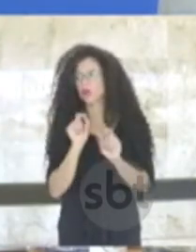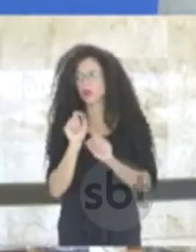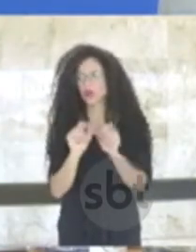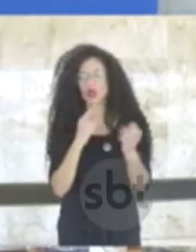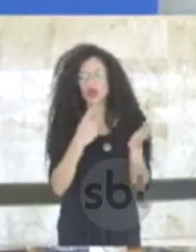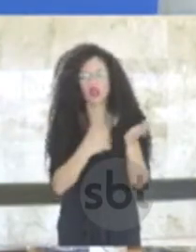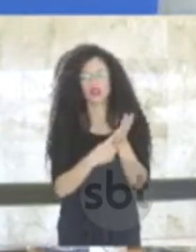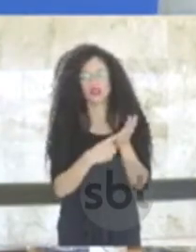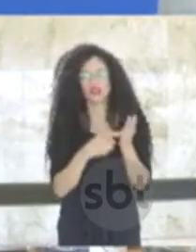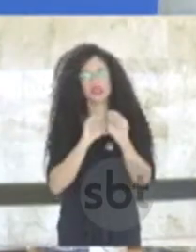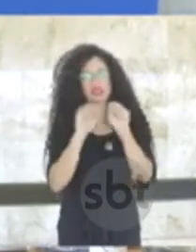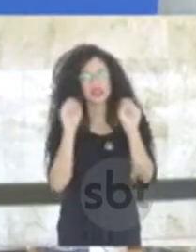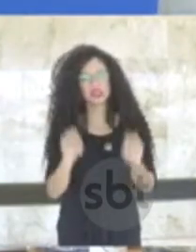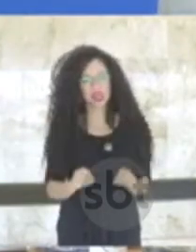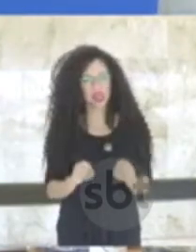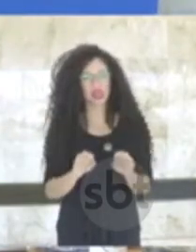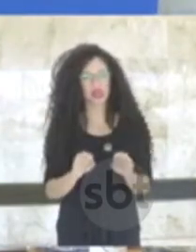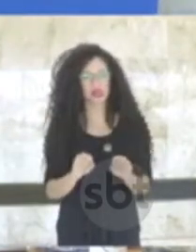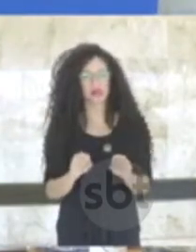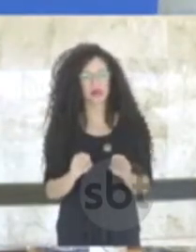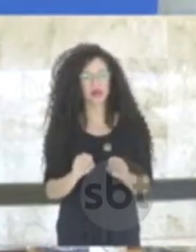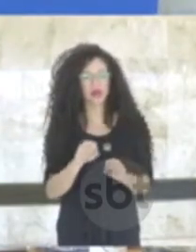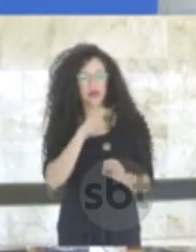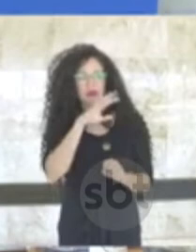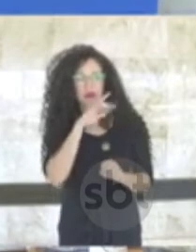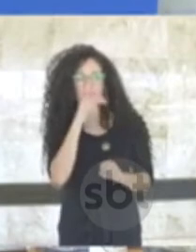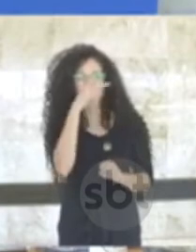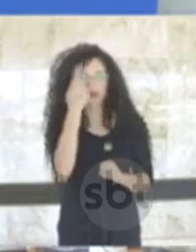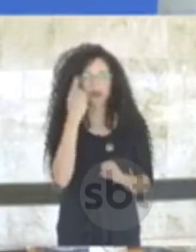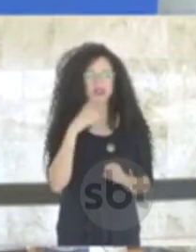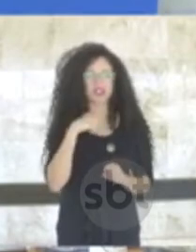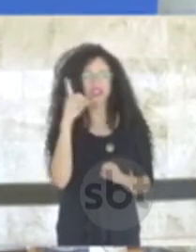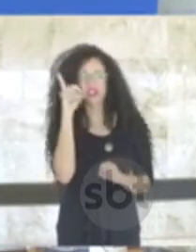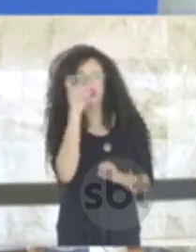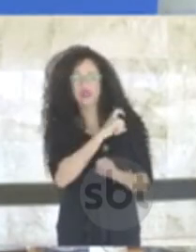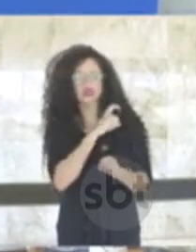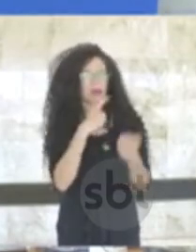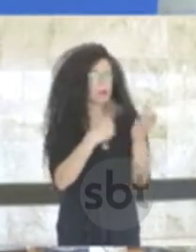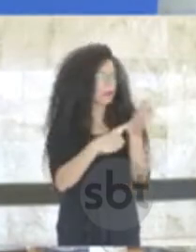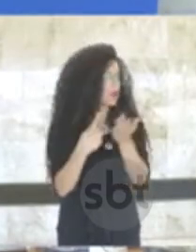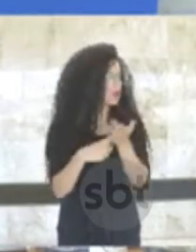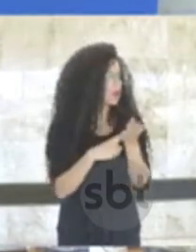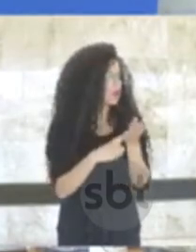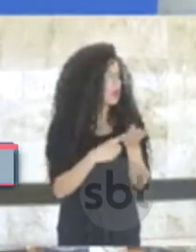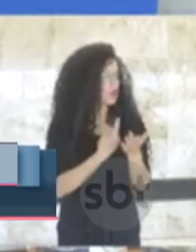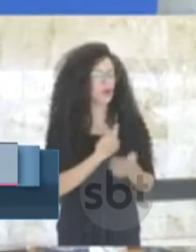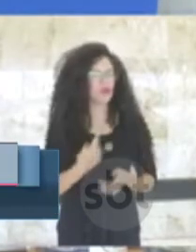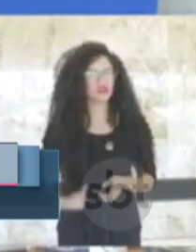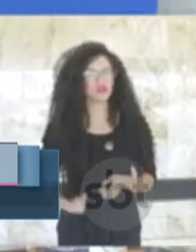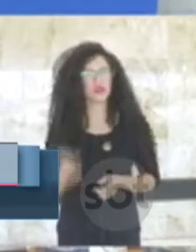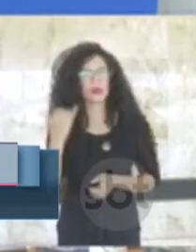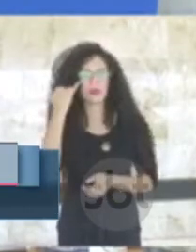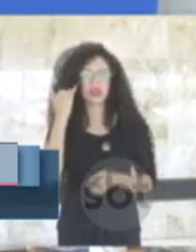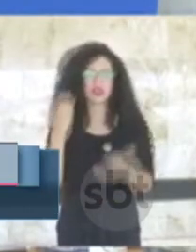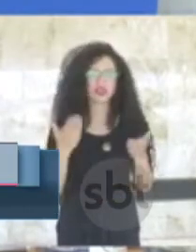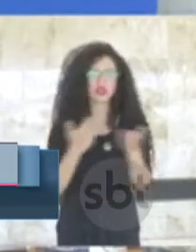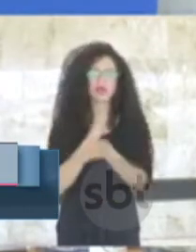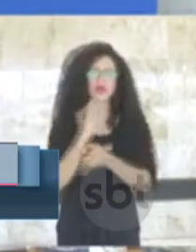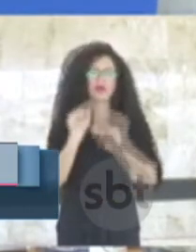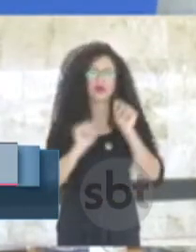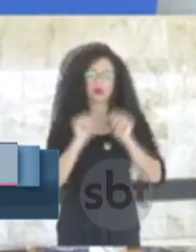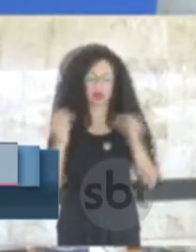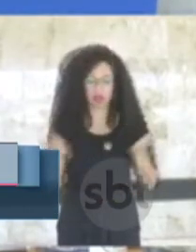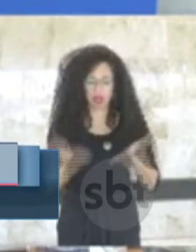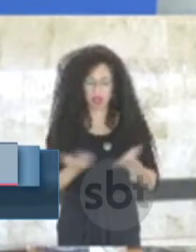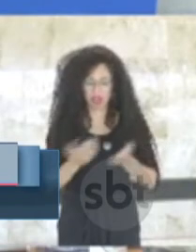agendamento, o sistema está caindo, as pessoas estão com dificuldade para agendar. O governador autorizou que, a partir